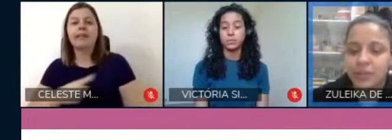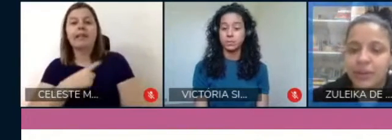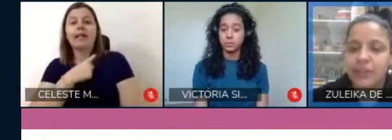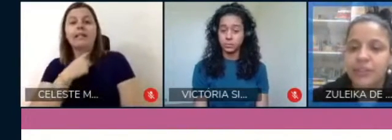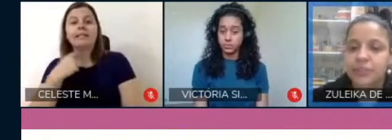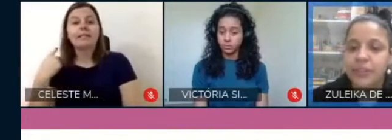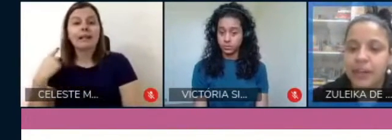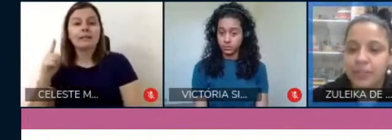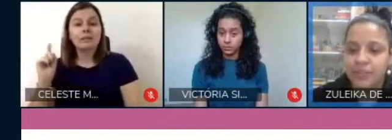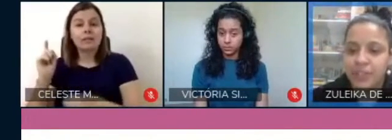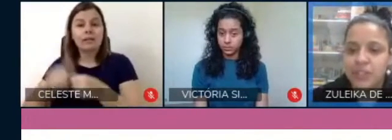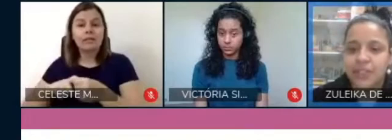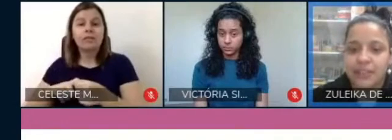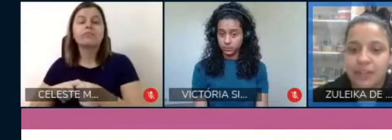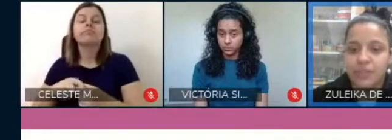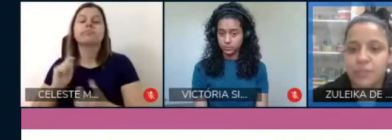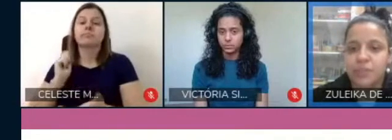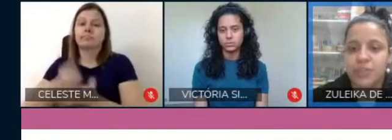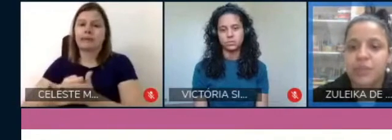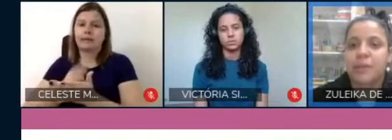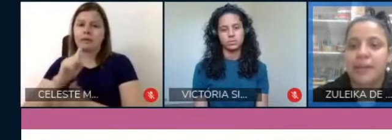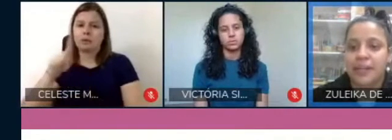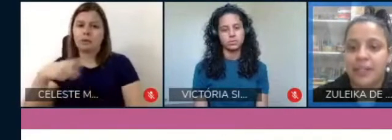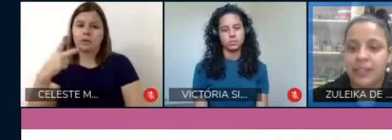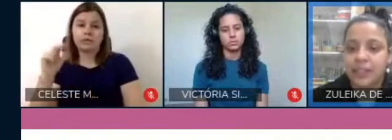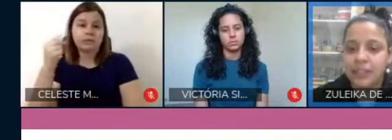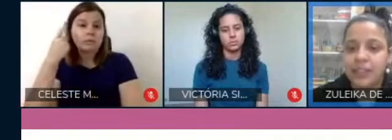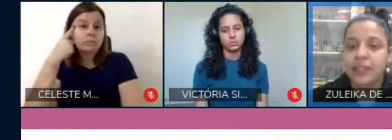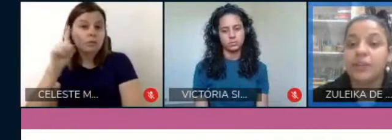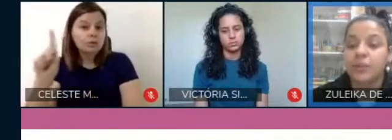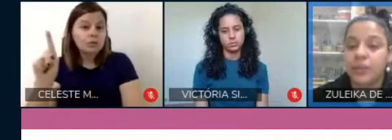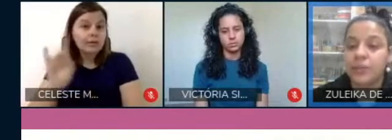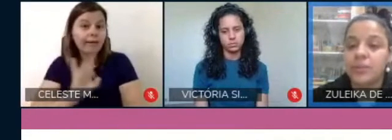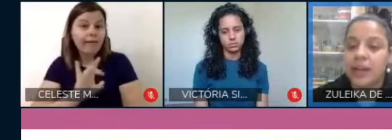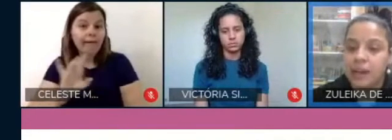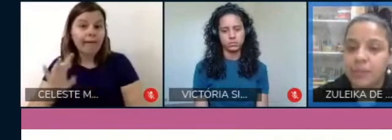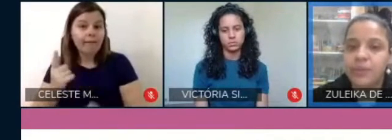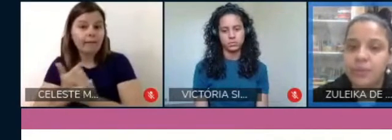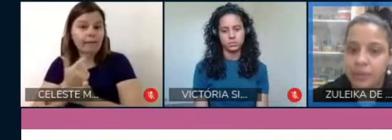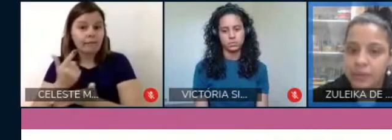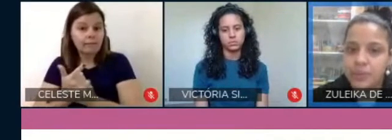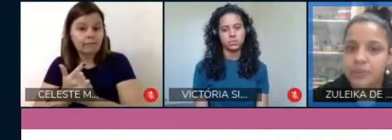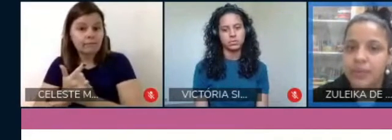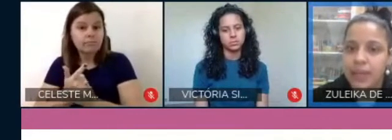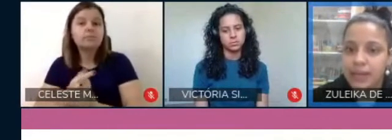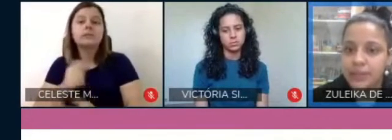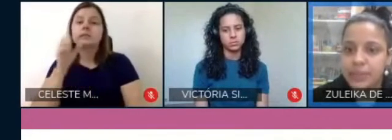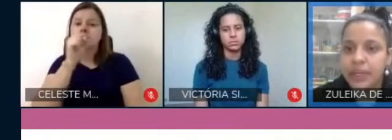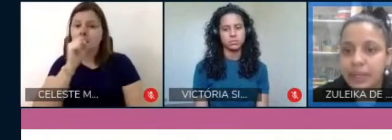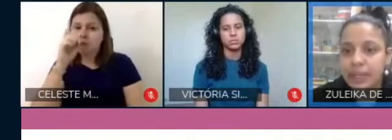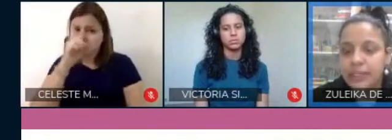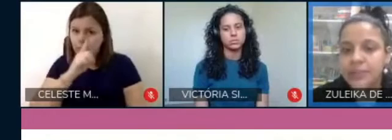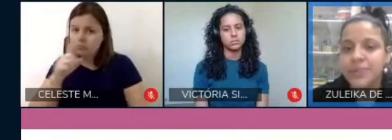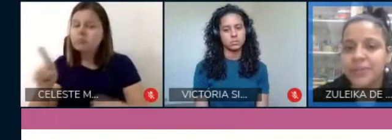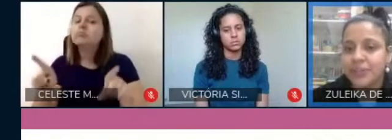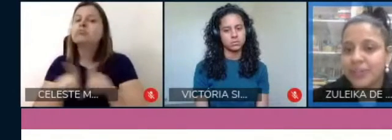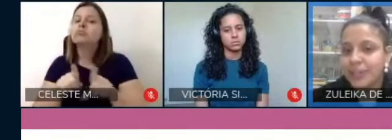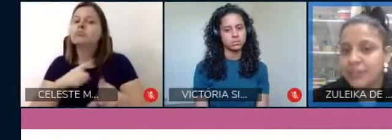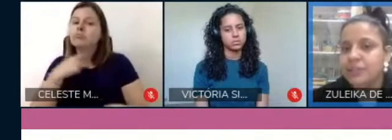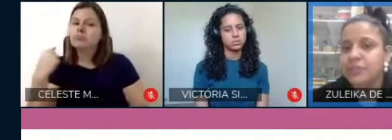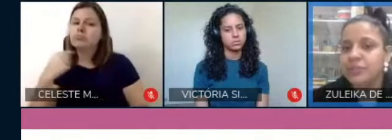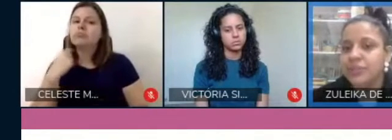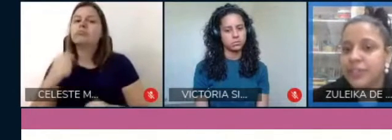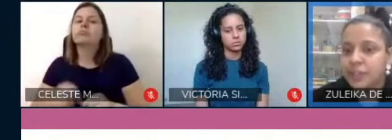na devolução é de R$1,20 por dia para cada item, incluindo sábados, domingos e feriados. Então,